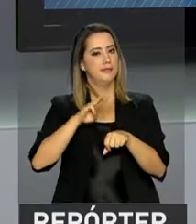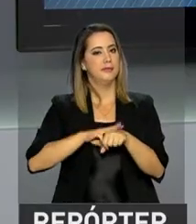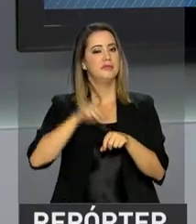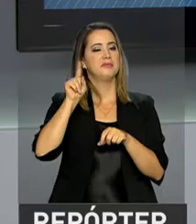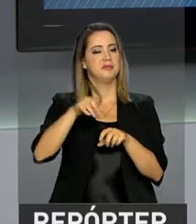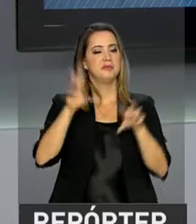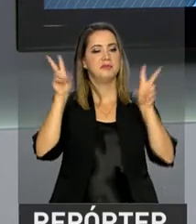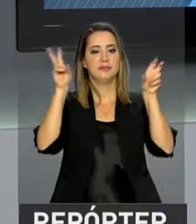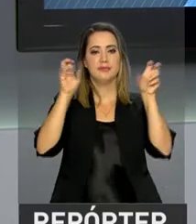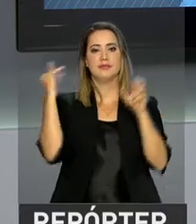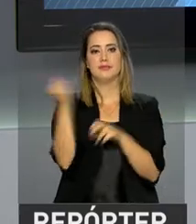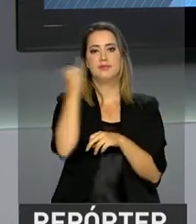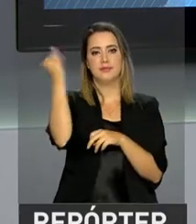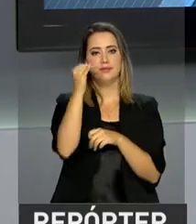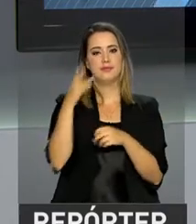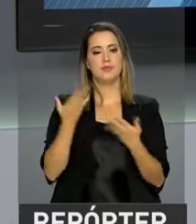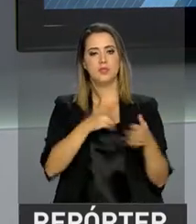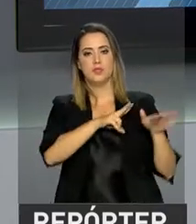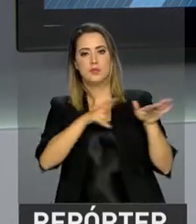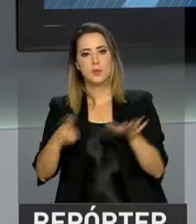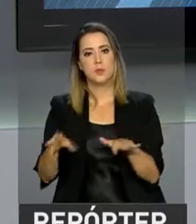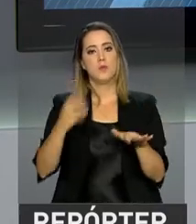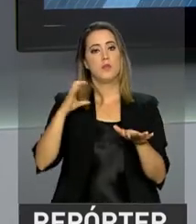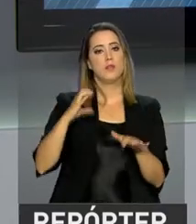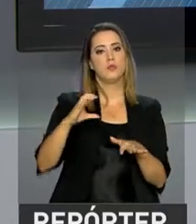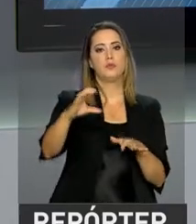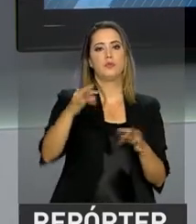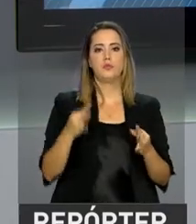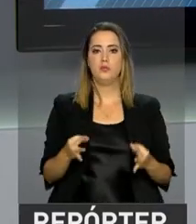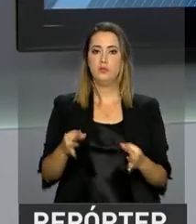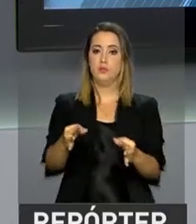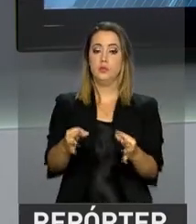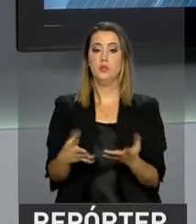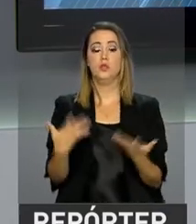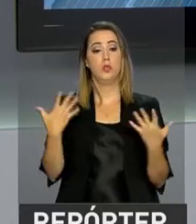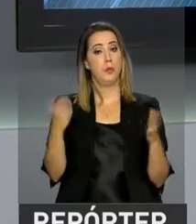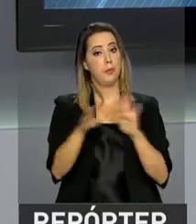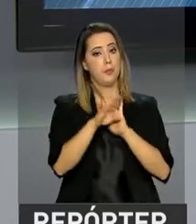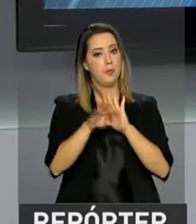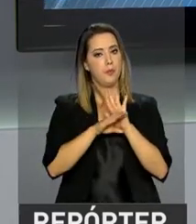tema principal desse ano na Semana Nacional de Ciência e Tecnologia.